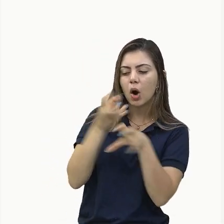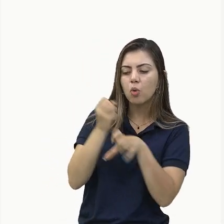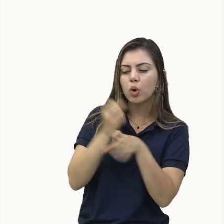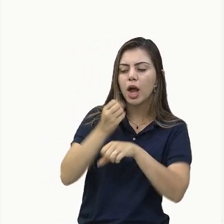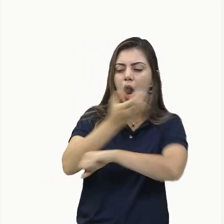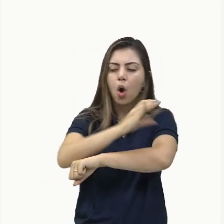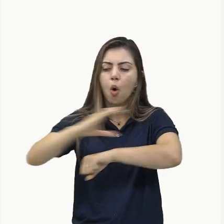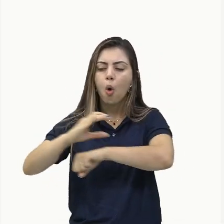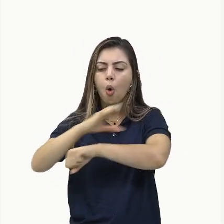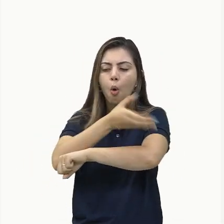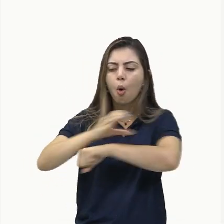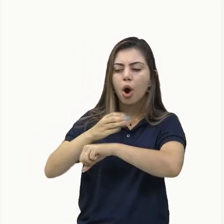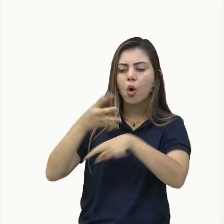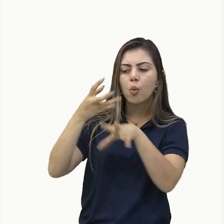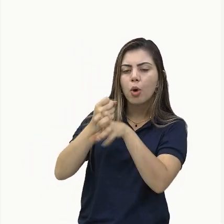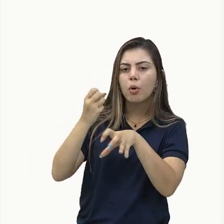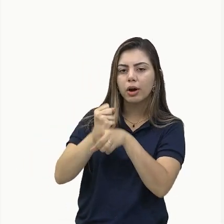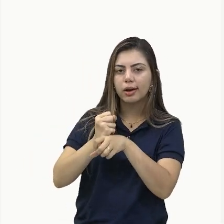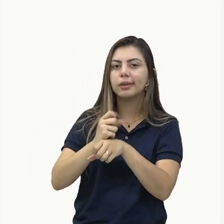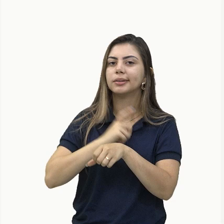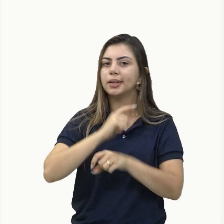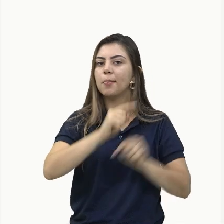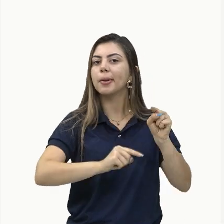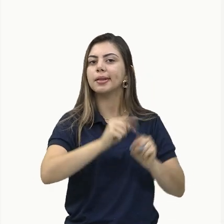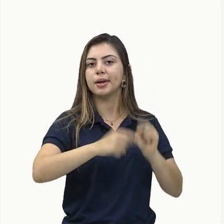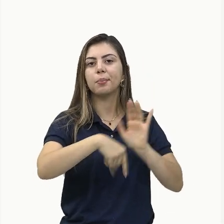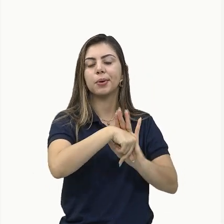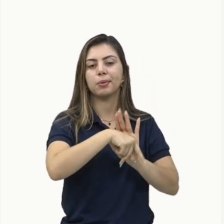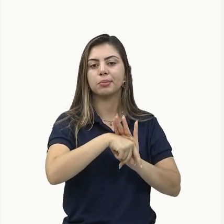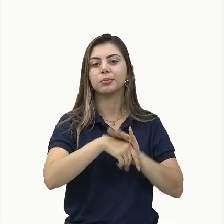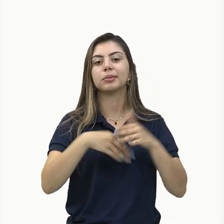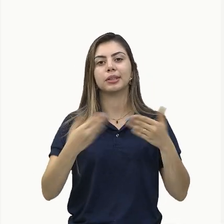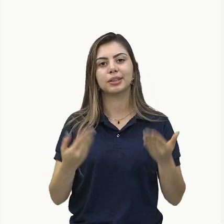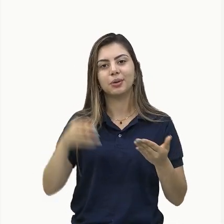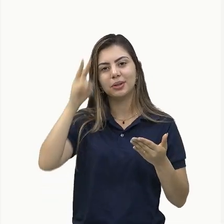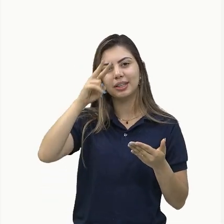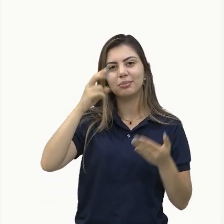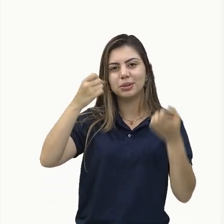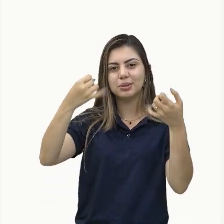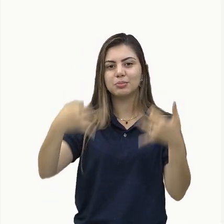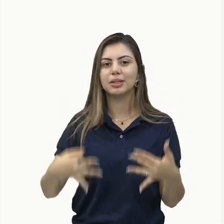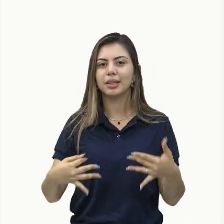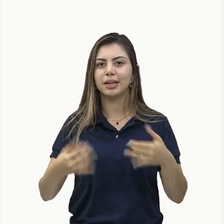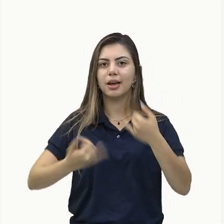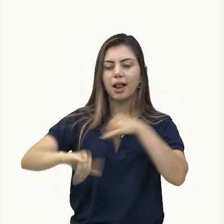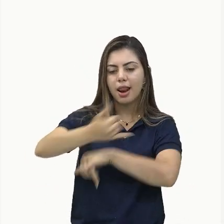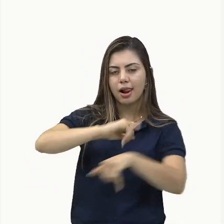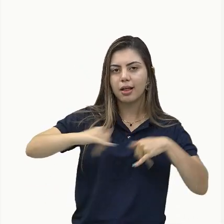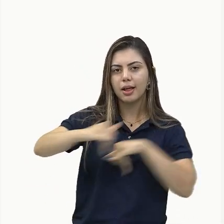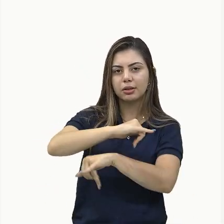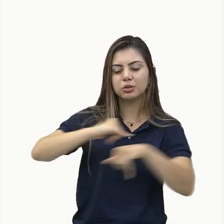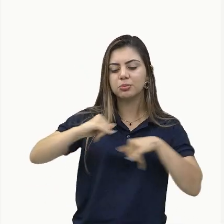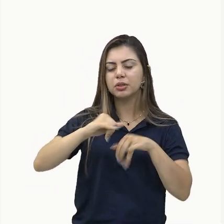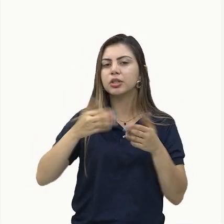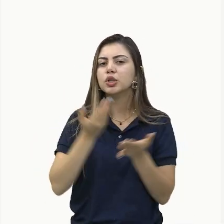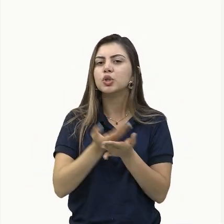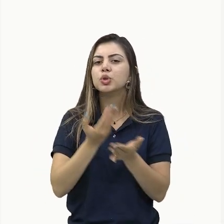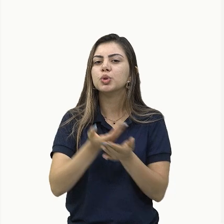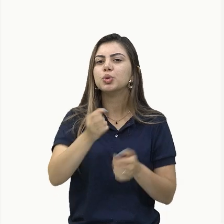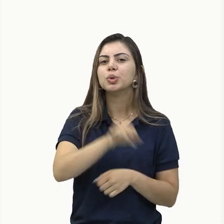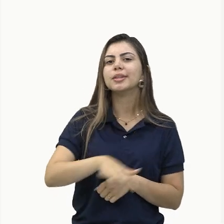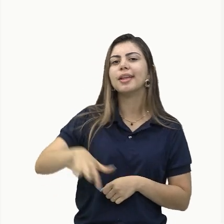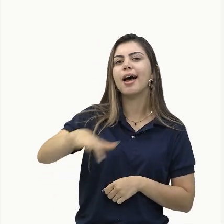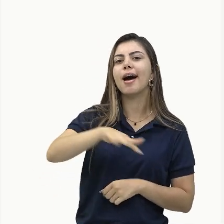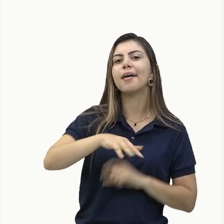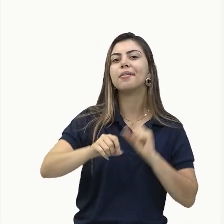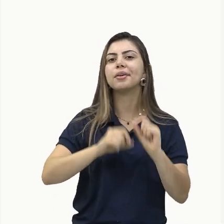quê? Ó, lembram como é a definição de eletrodinâmica? Eletrodinâmica estuda o quê? Cargas